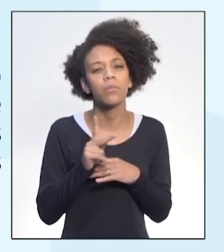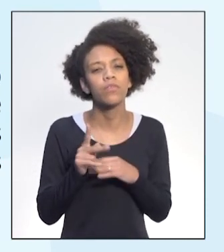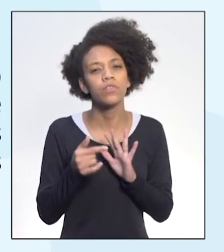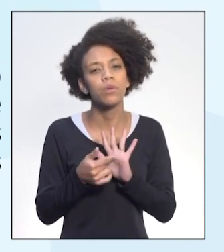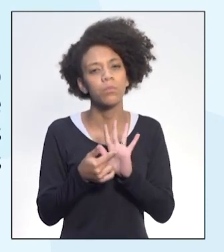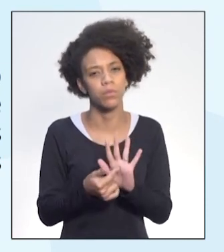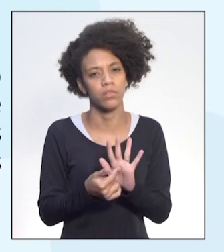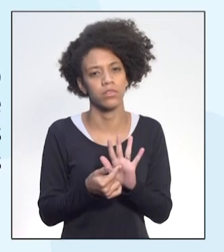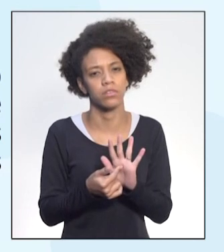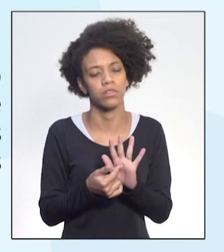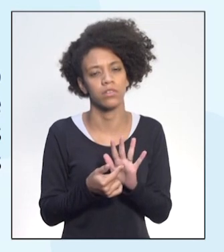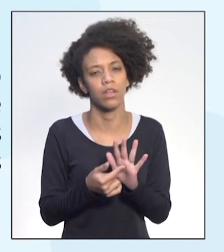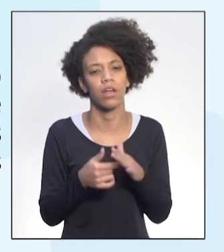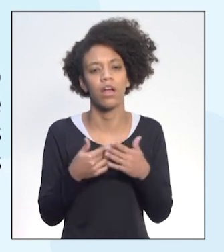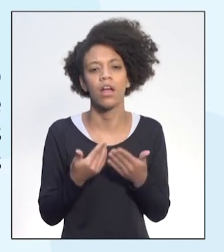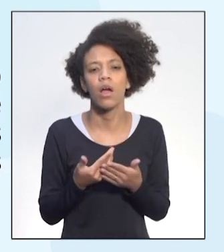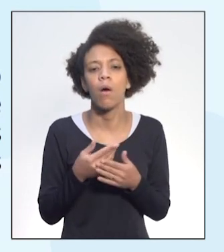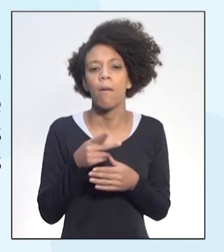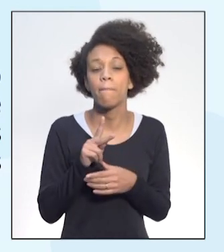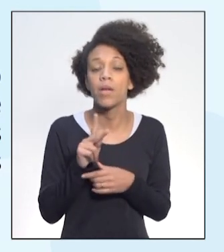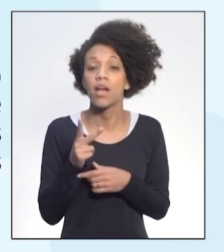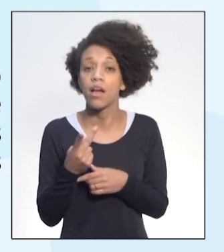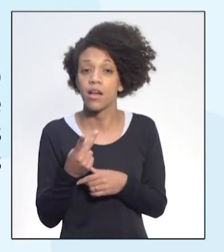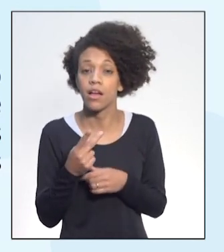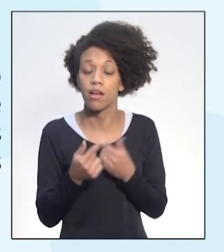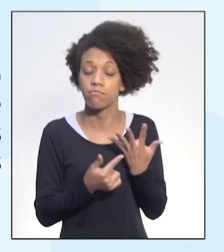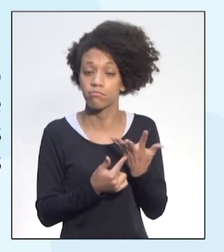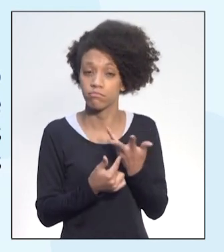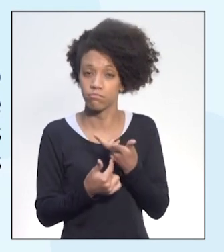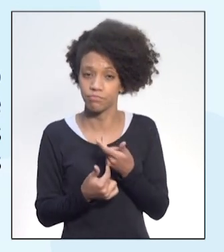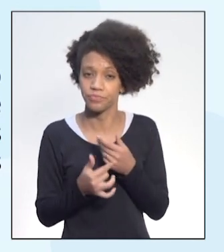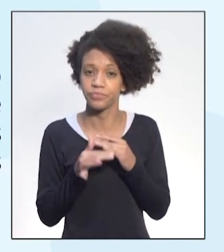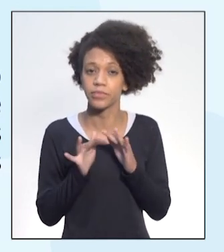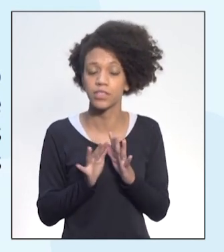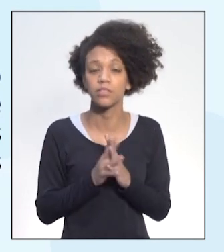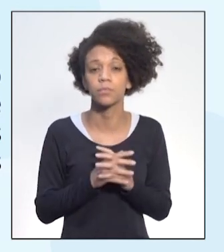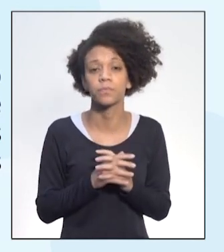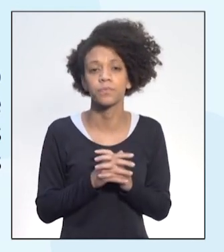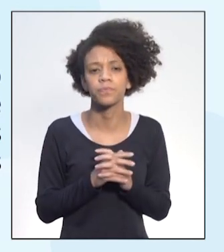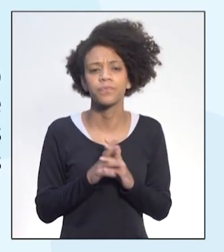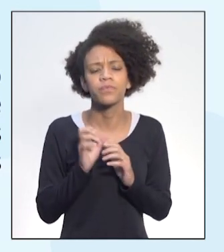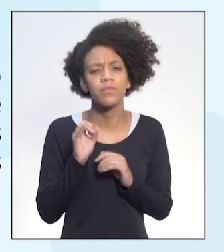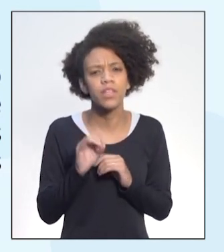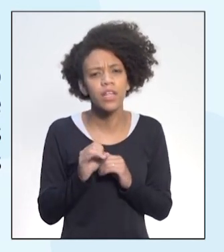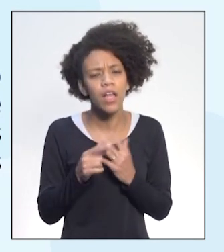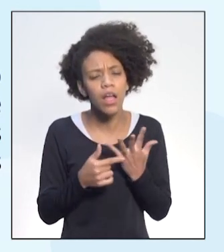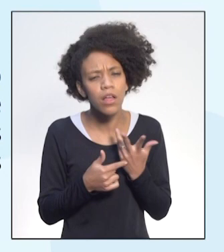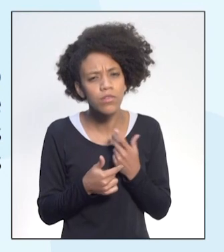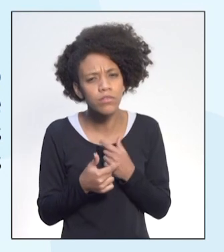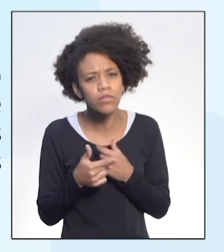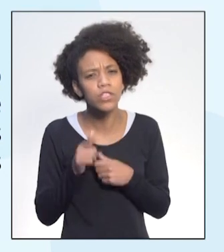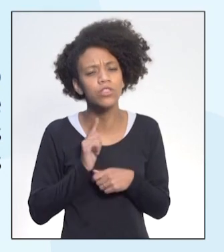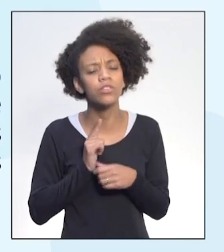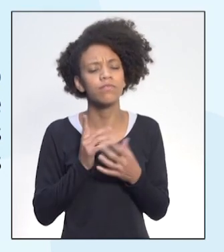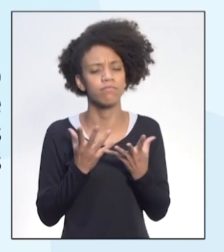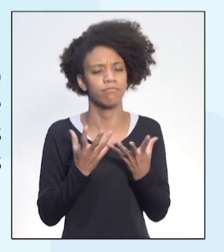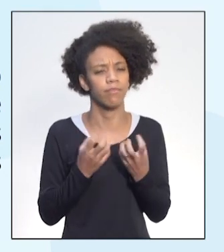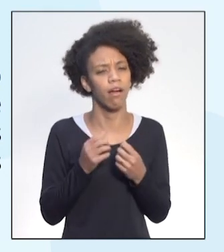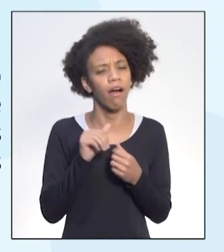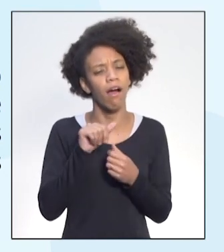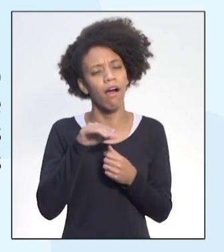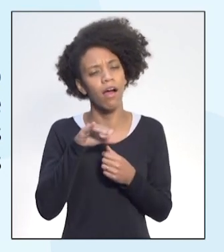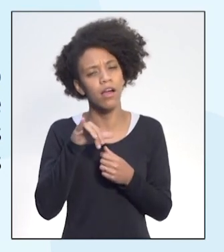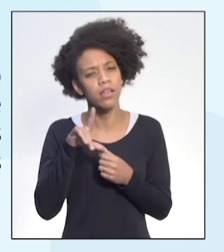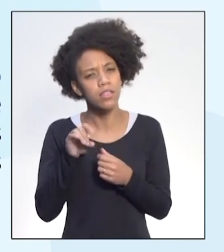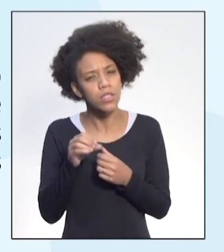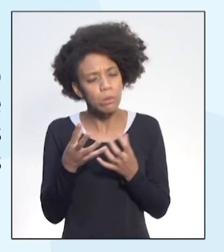como fosse um estilista, né? O pH para essa flor. E se o solo tiver ácido, né? Um